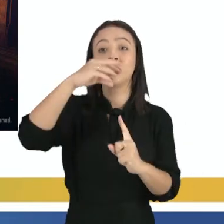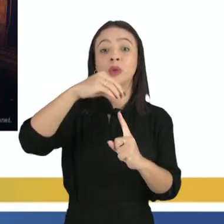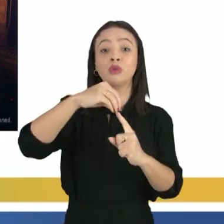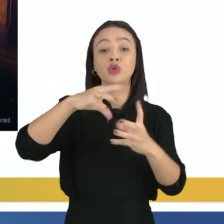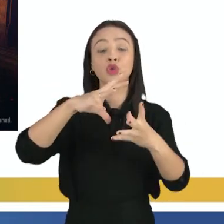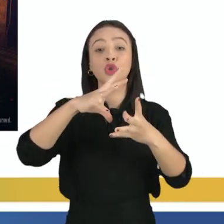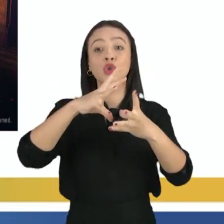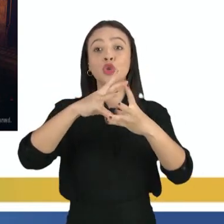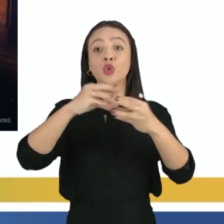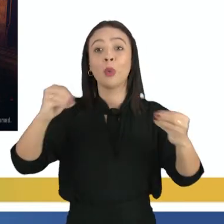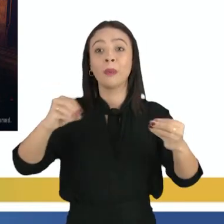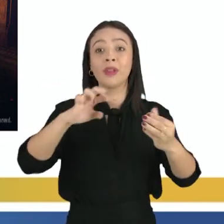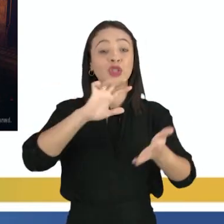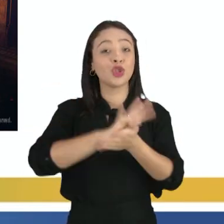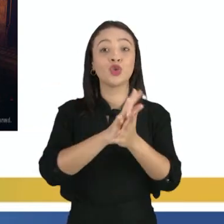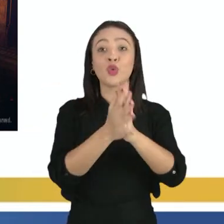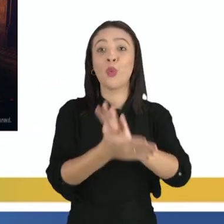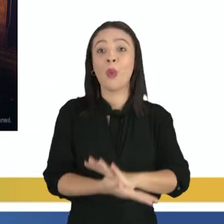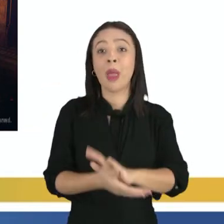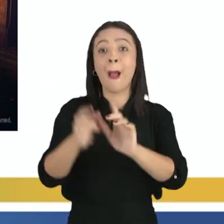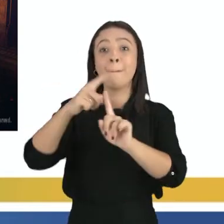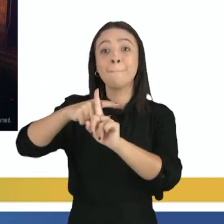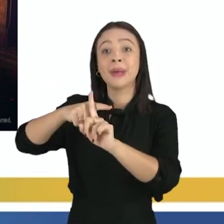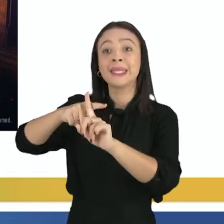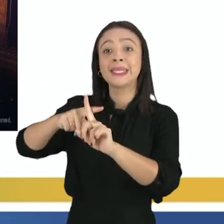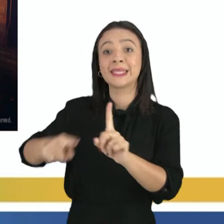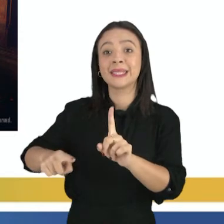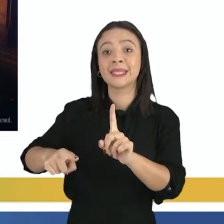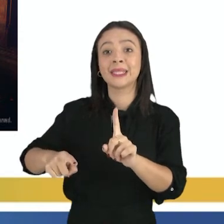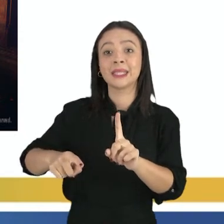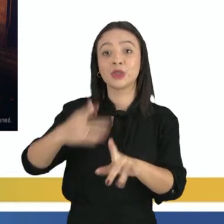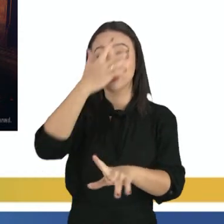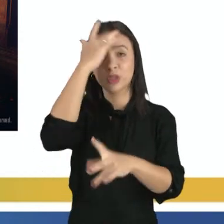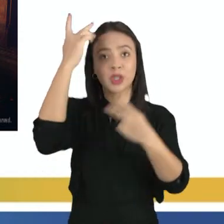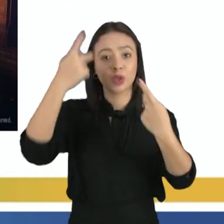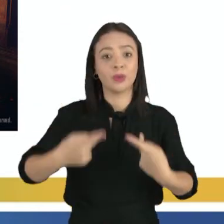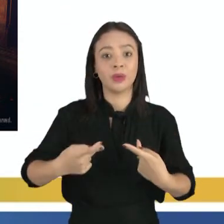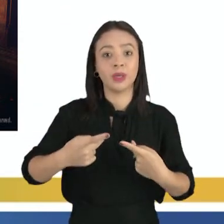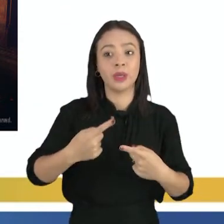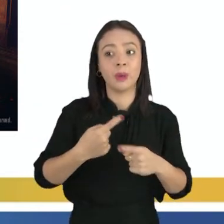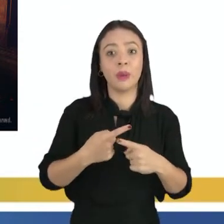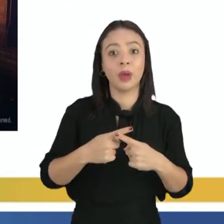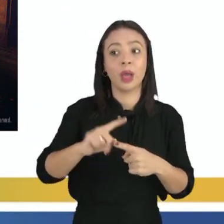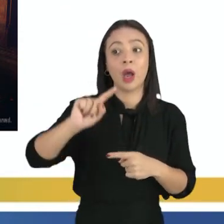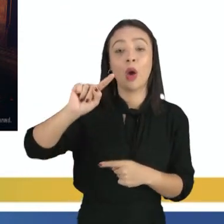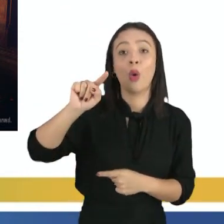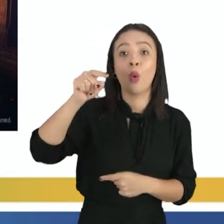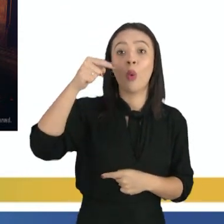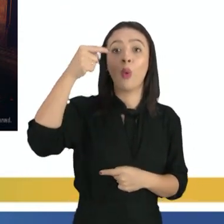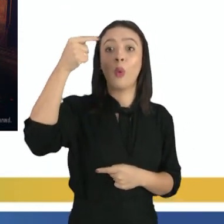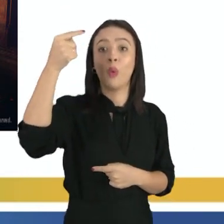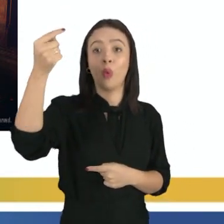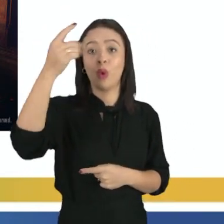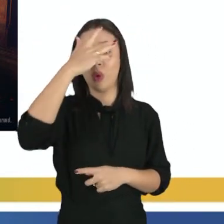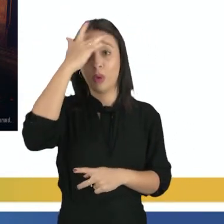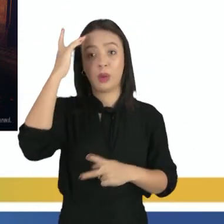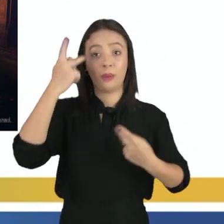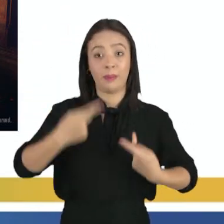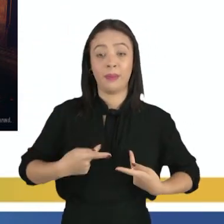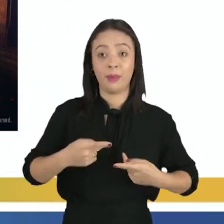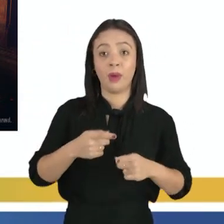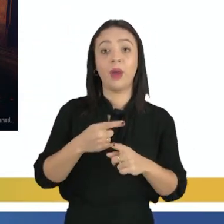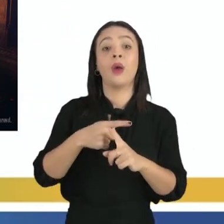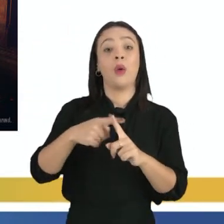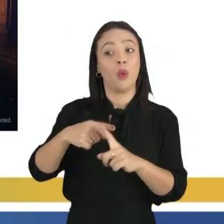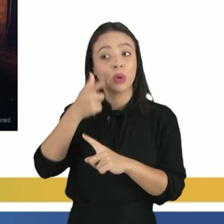humana, com uma espécie de sorteio, para que a outra metade pudesse viver com os recursos da Terra, né? Porque,